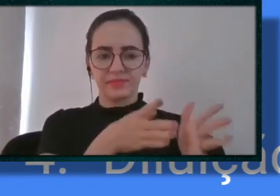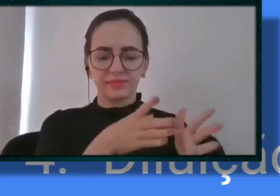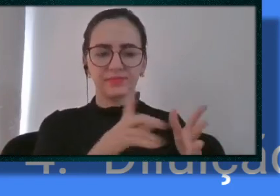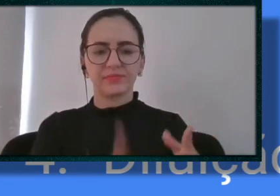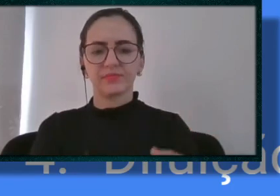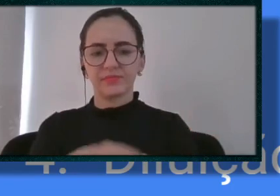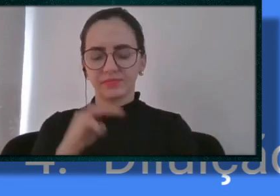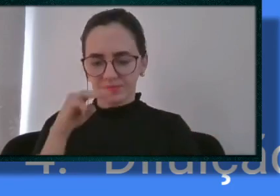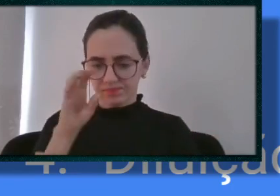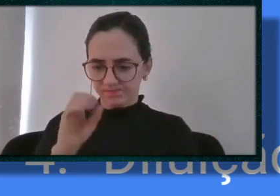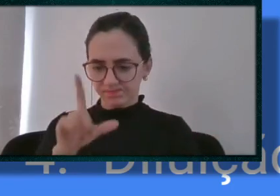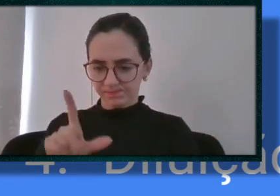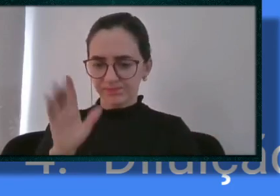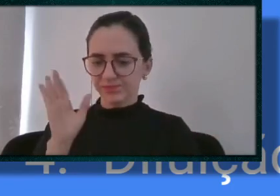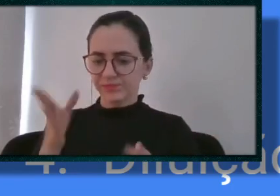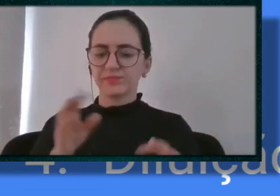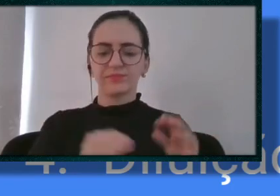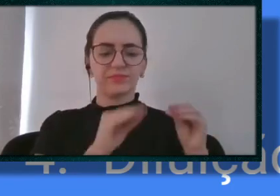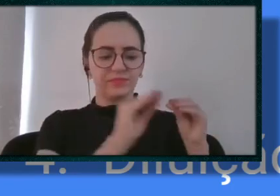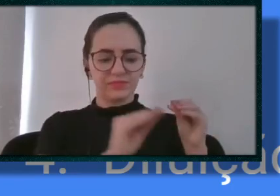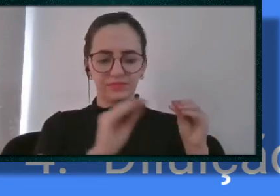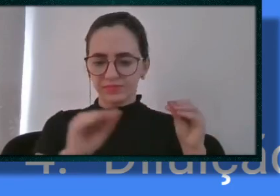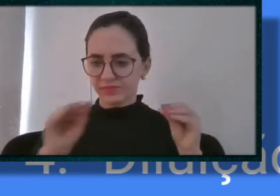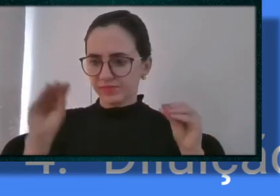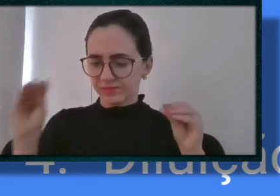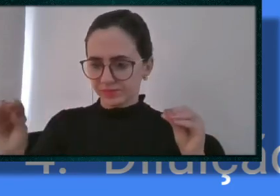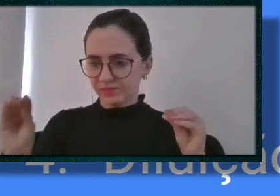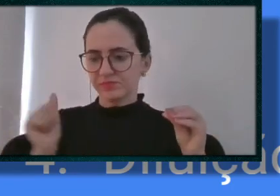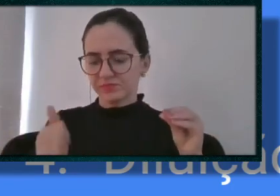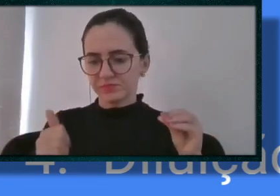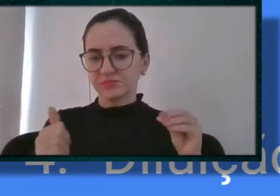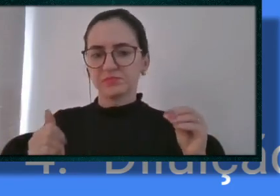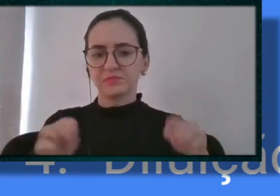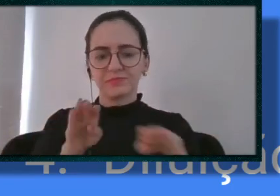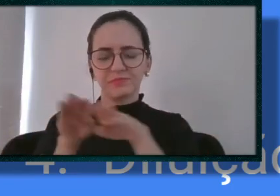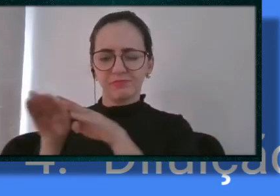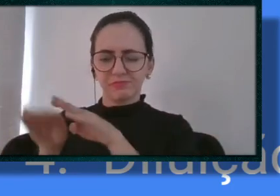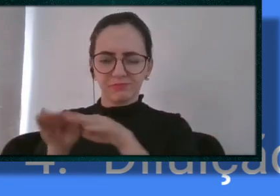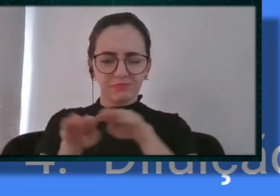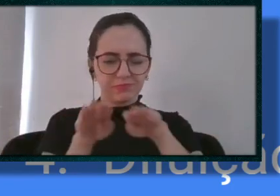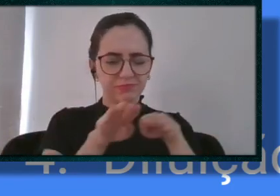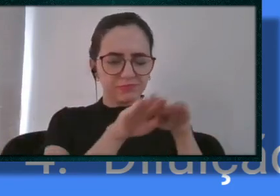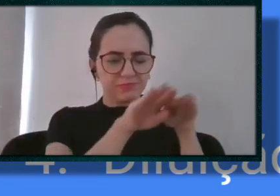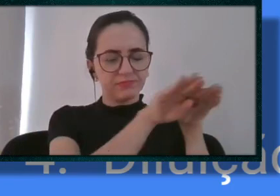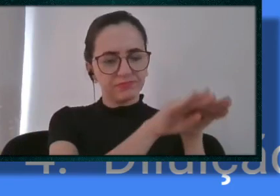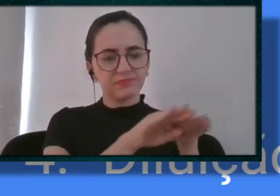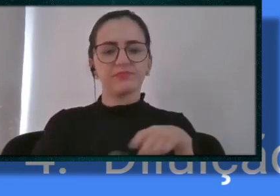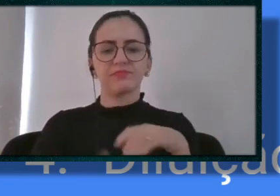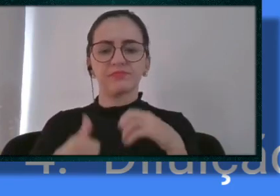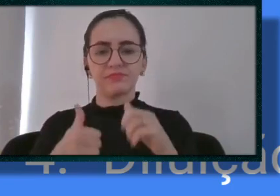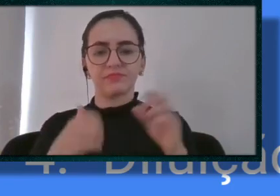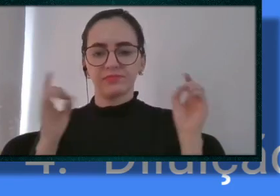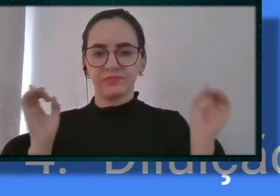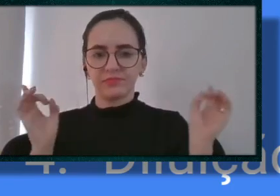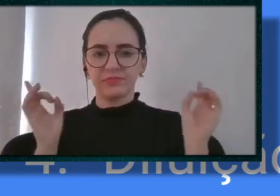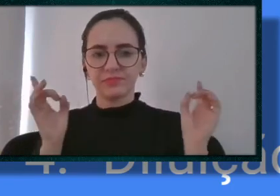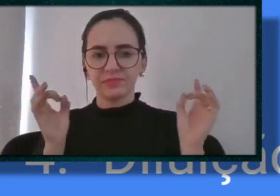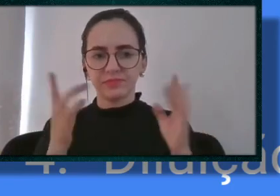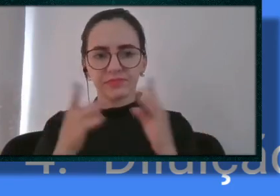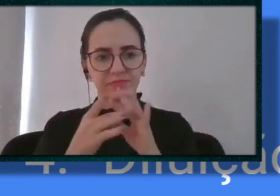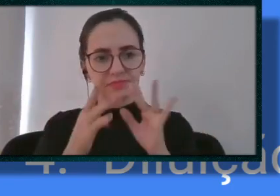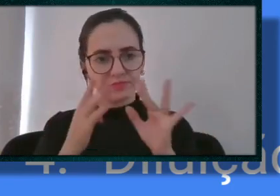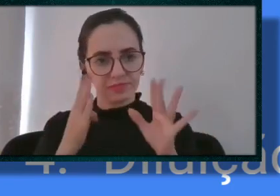na equação, balancear de acordo com os valores que eles têm disponíveis, e aí depois de fazer esse balanceamento desses